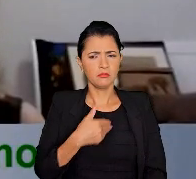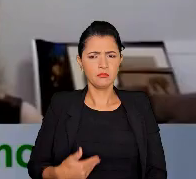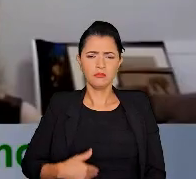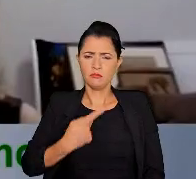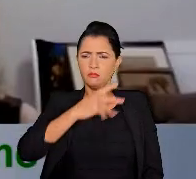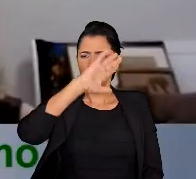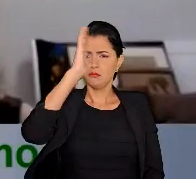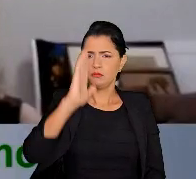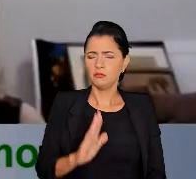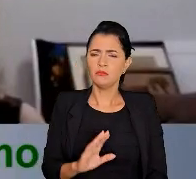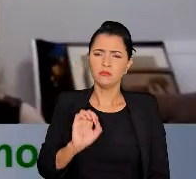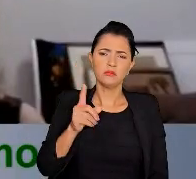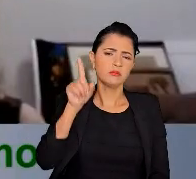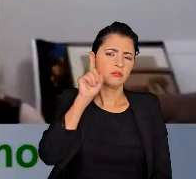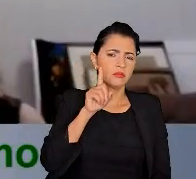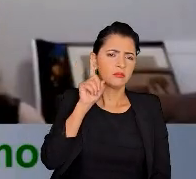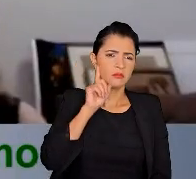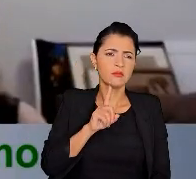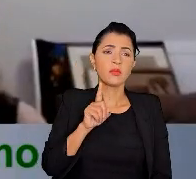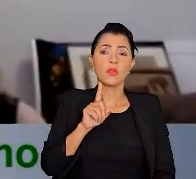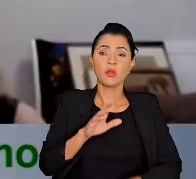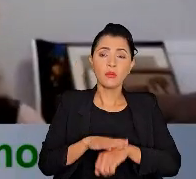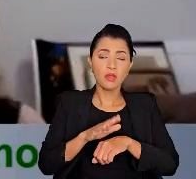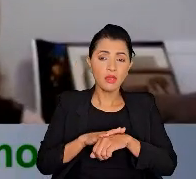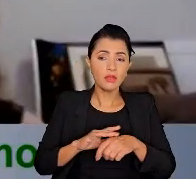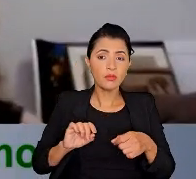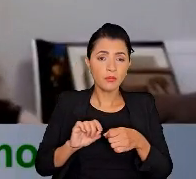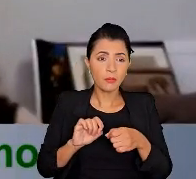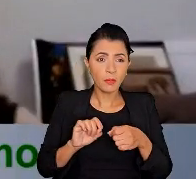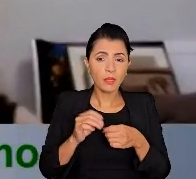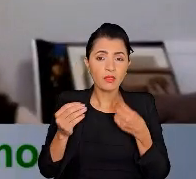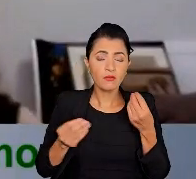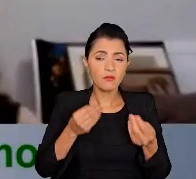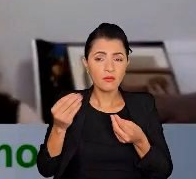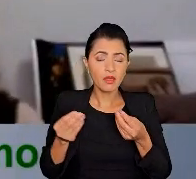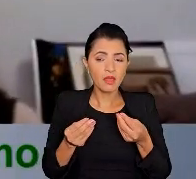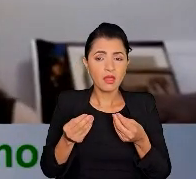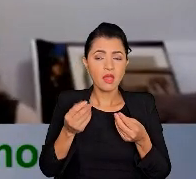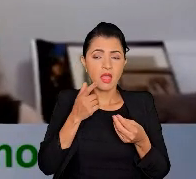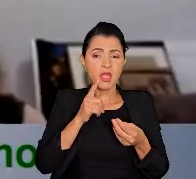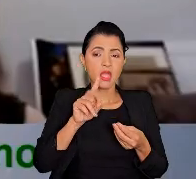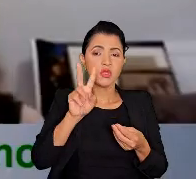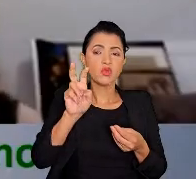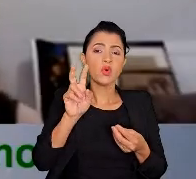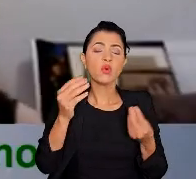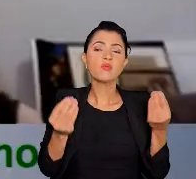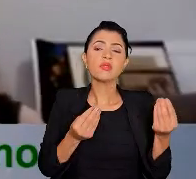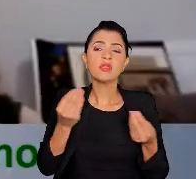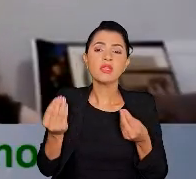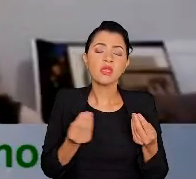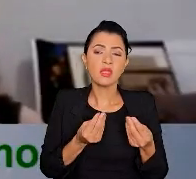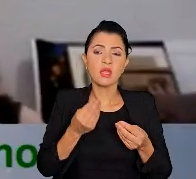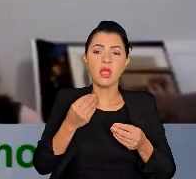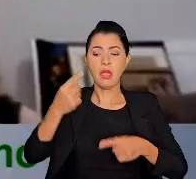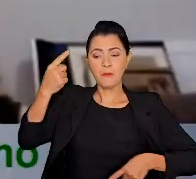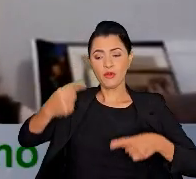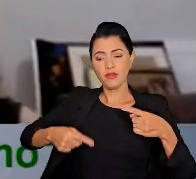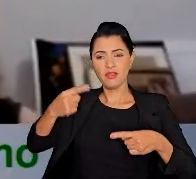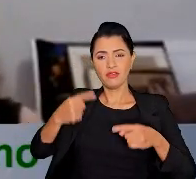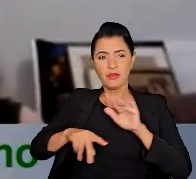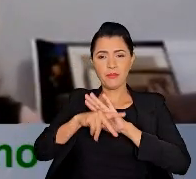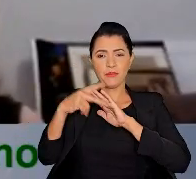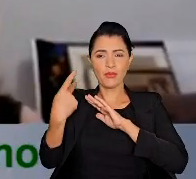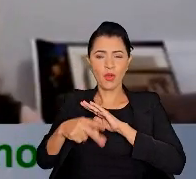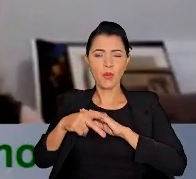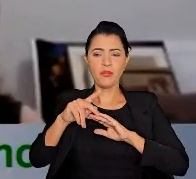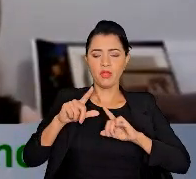governo dos Estados Unidos, grande parte delas, quando tratam da questão das políticas de Israel, não são simplesmente